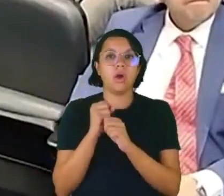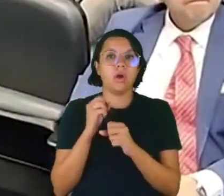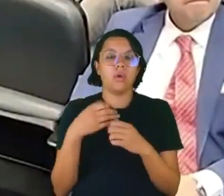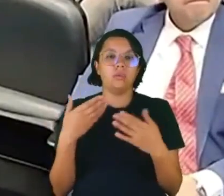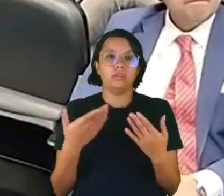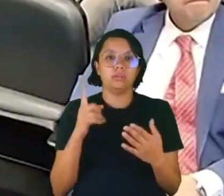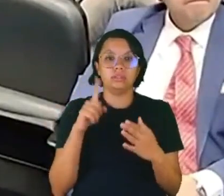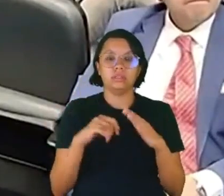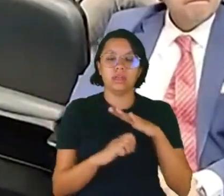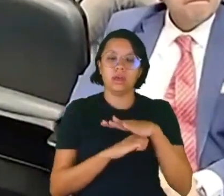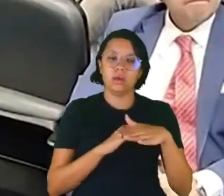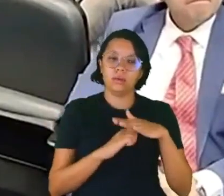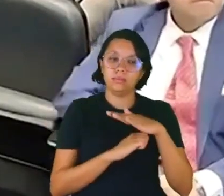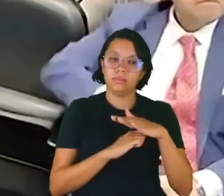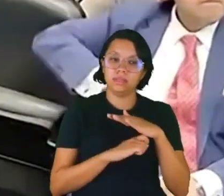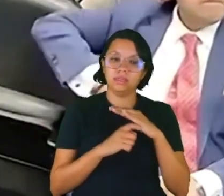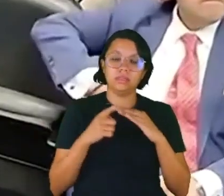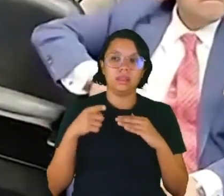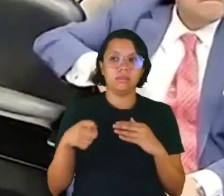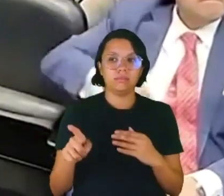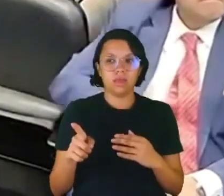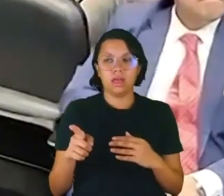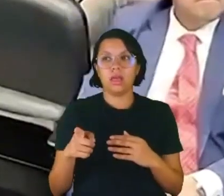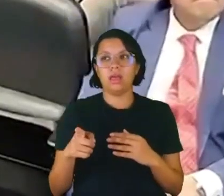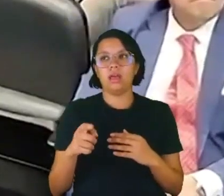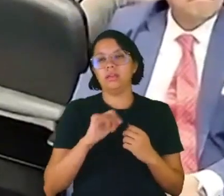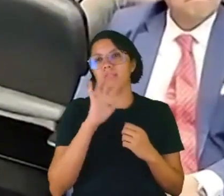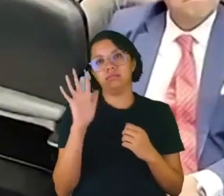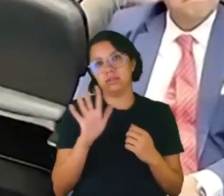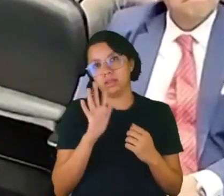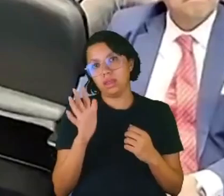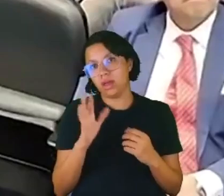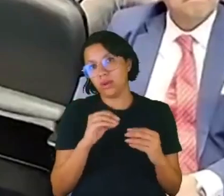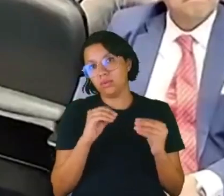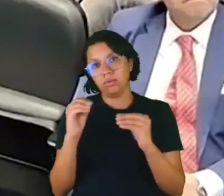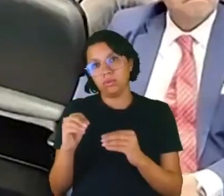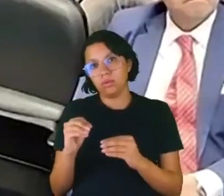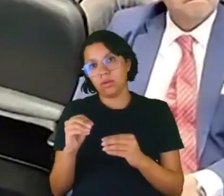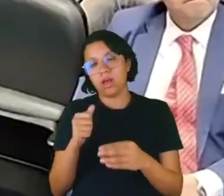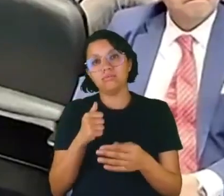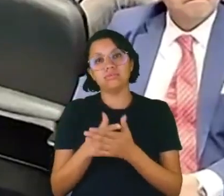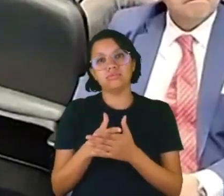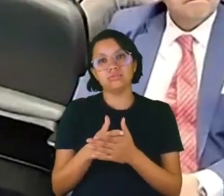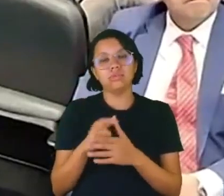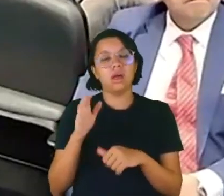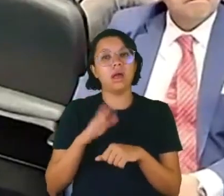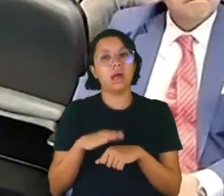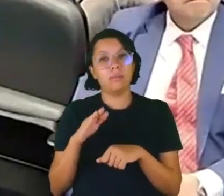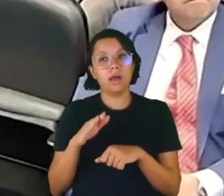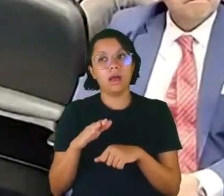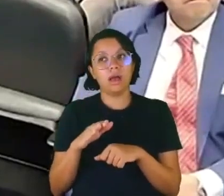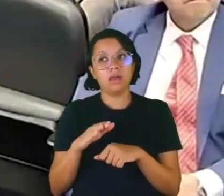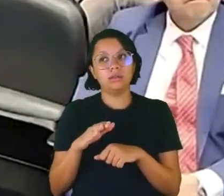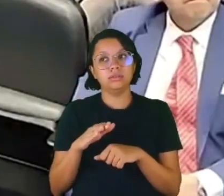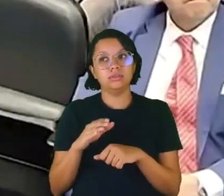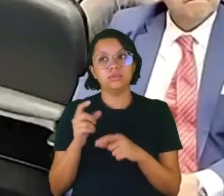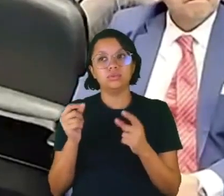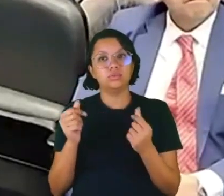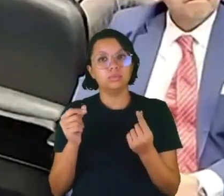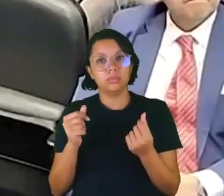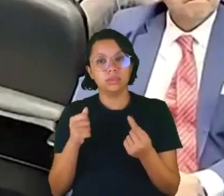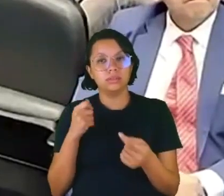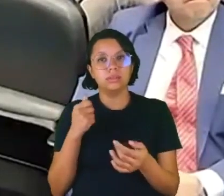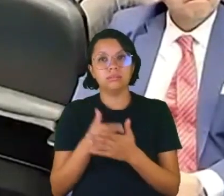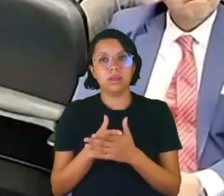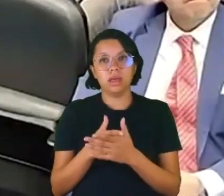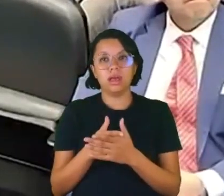uma empresa, ela vai, evidentemente, colocar os custos adicionais nos preços que ela